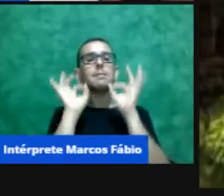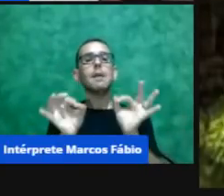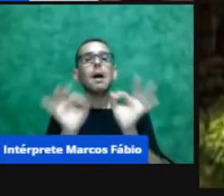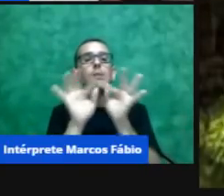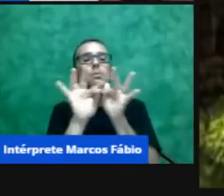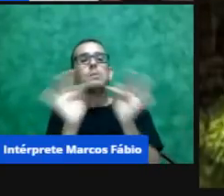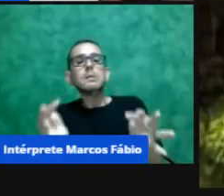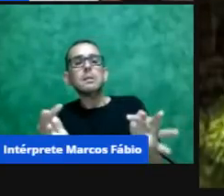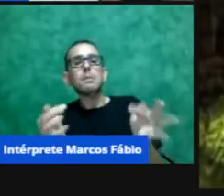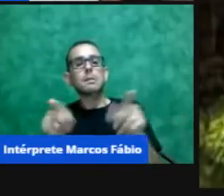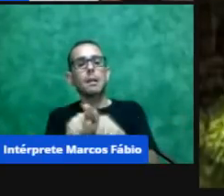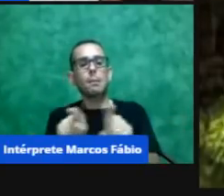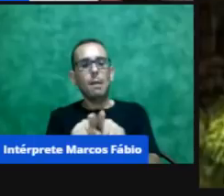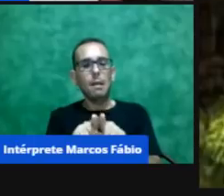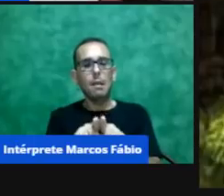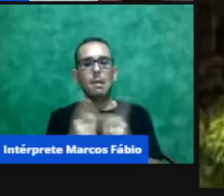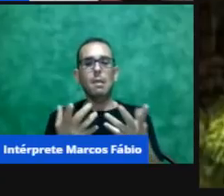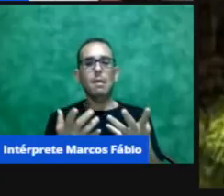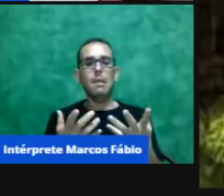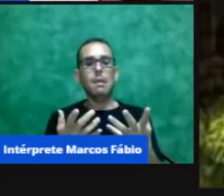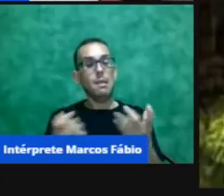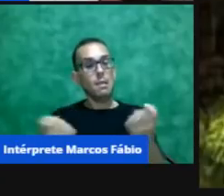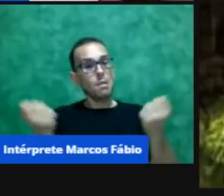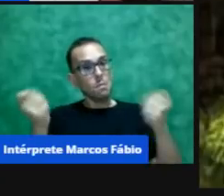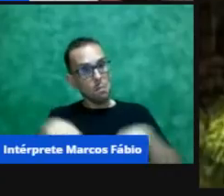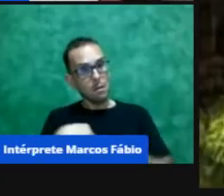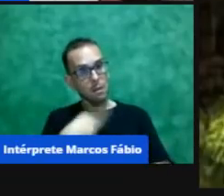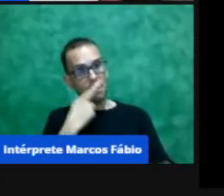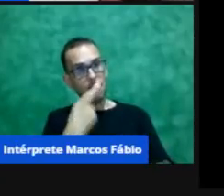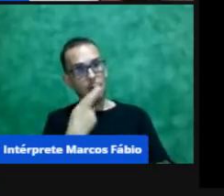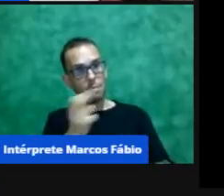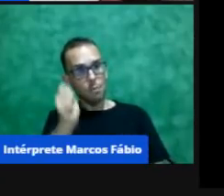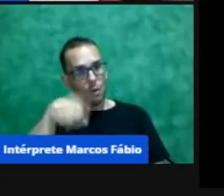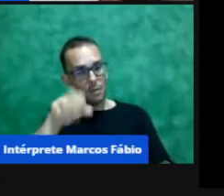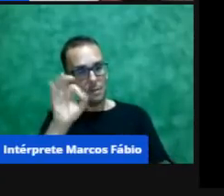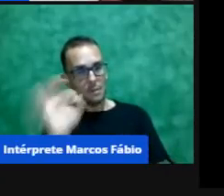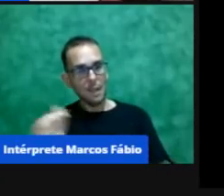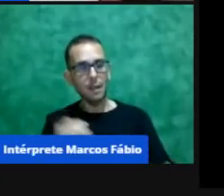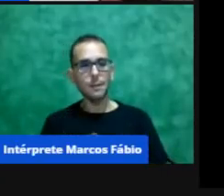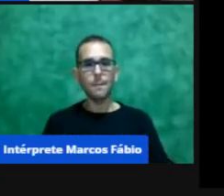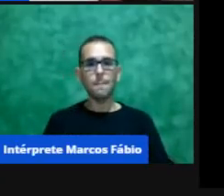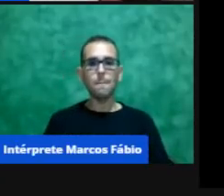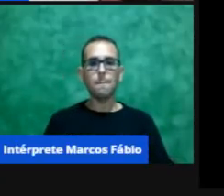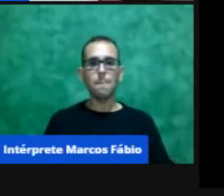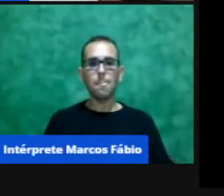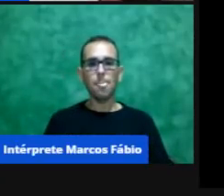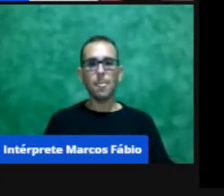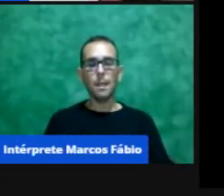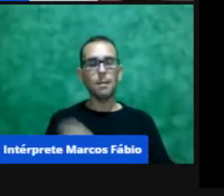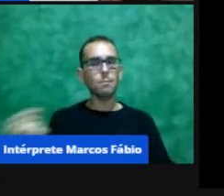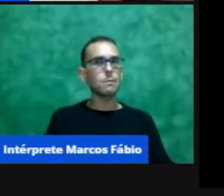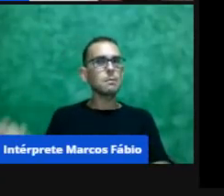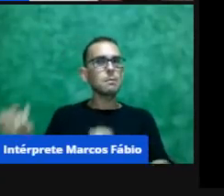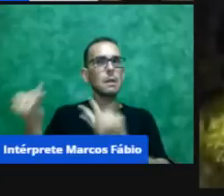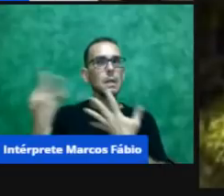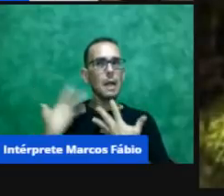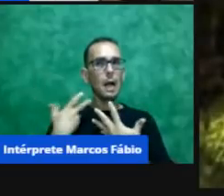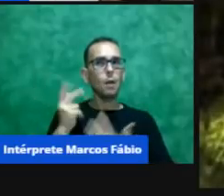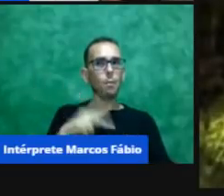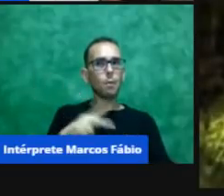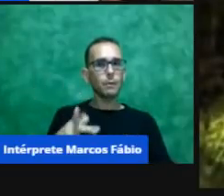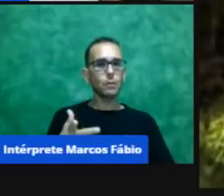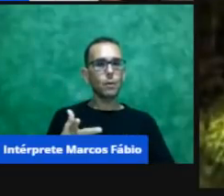né? Mas que dá muitos resultados, fica bem legal. Me contaram também,